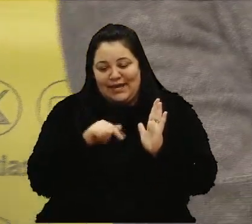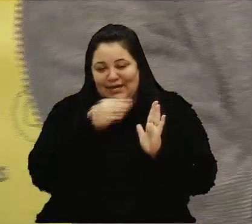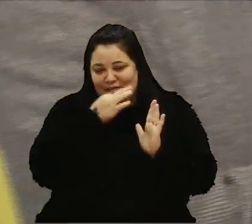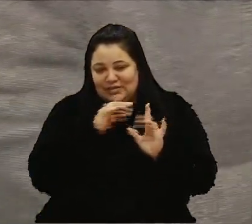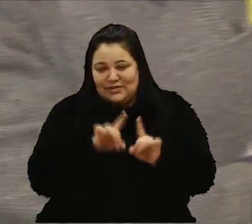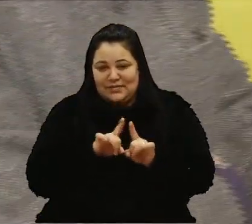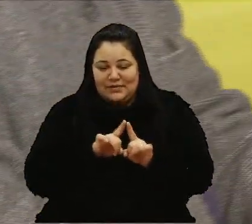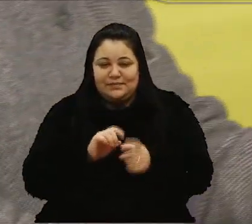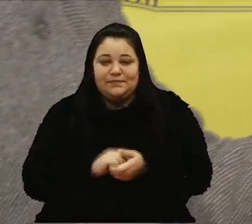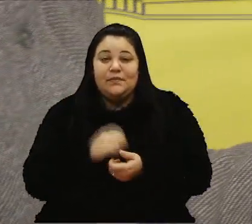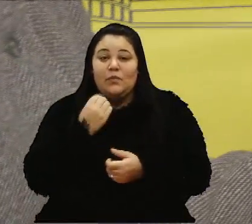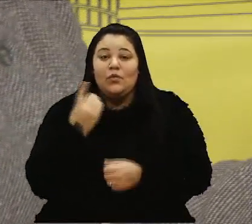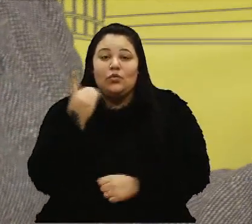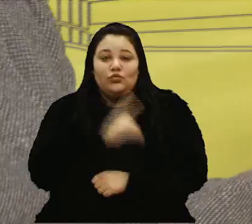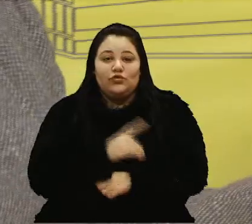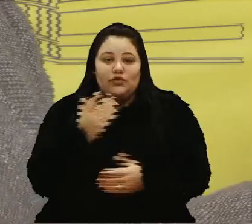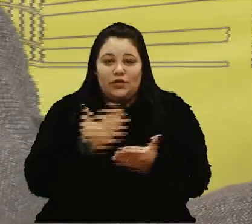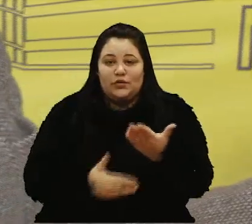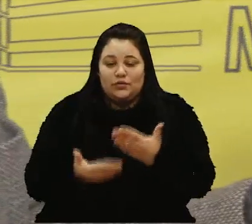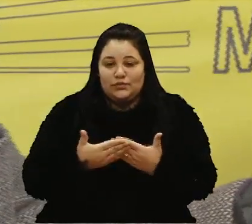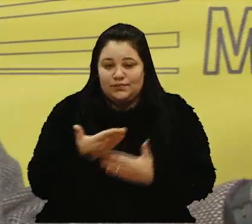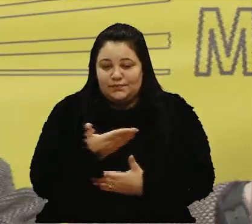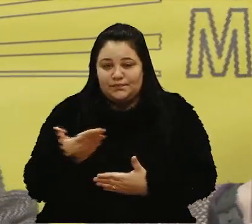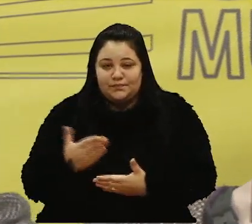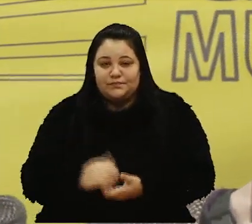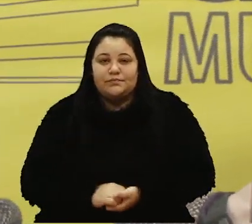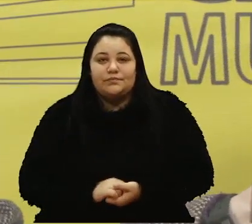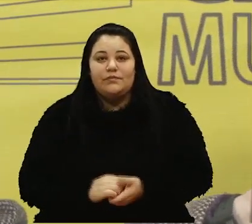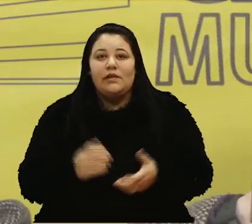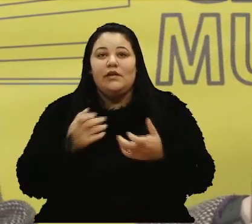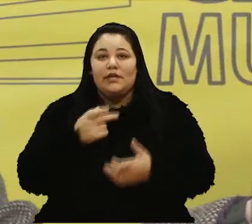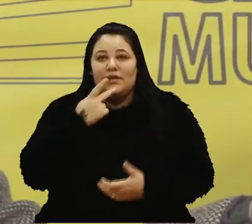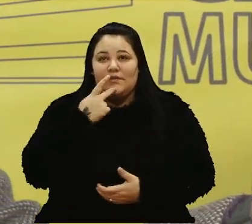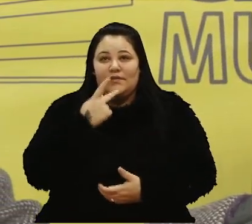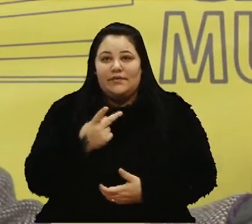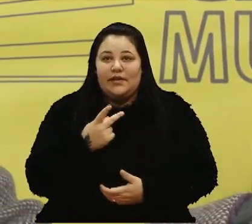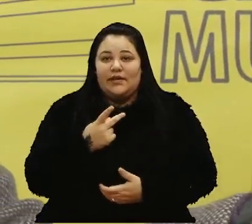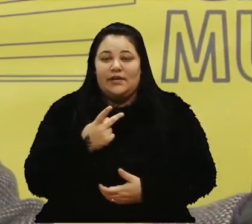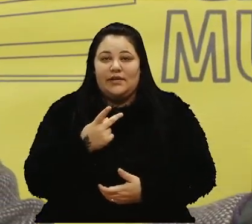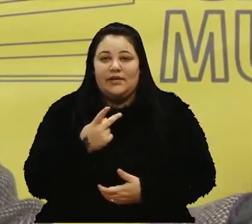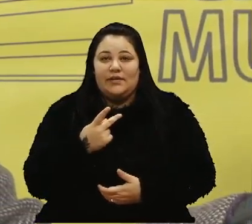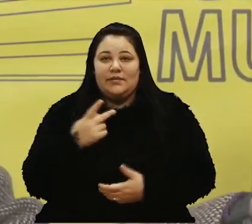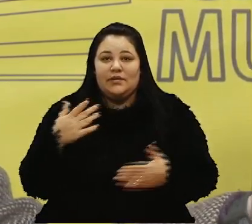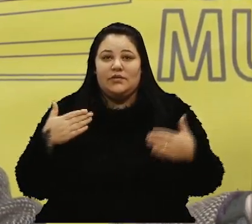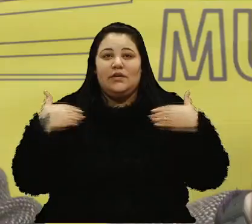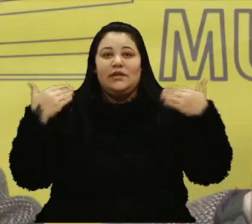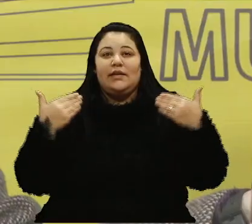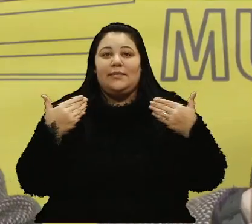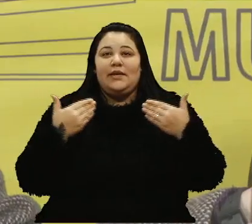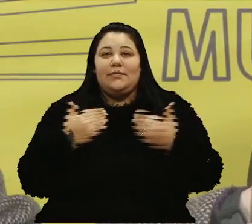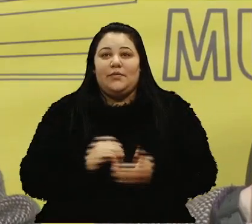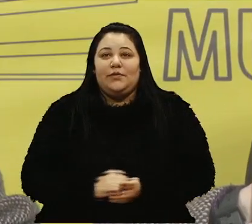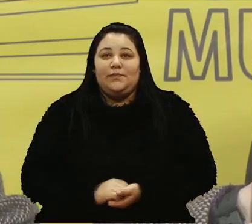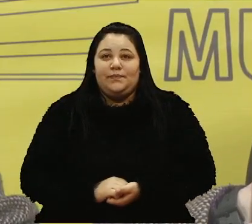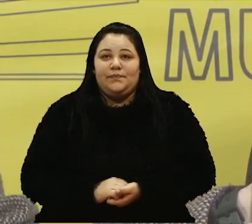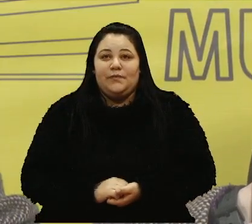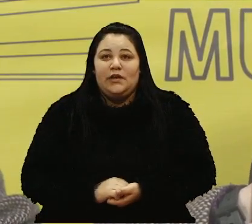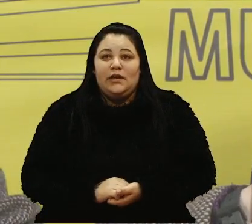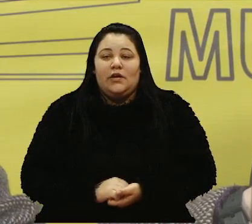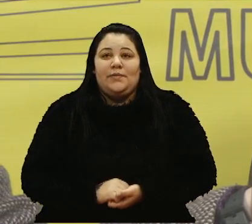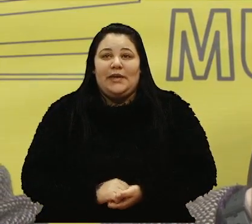Bom dia a todos. Dizer que, para minha grata surpresa, não tinha esse conhecimento, né?